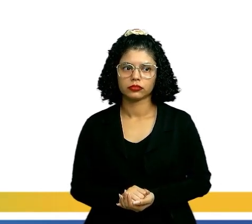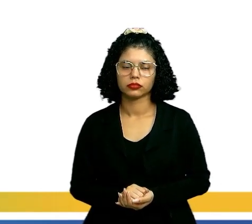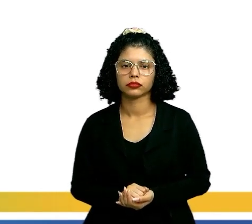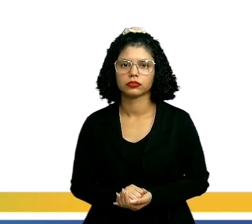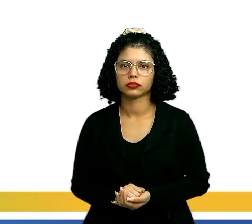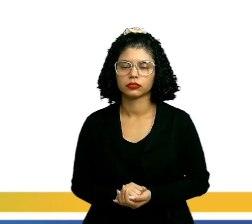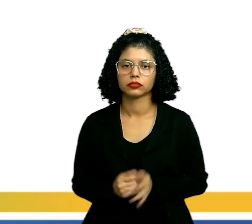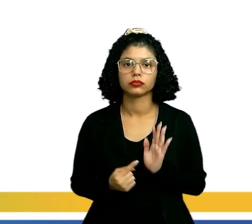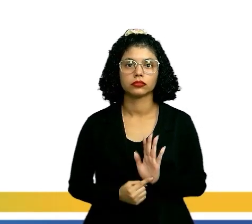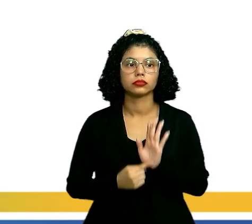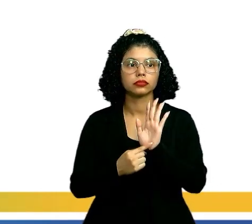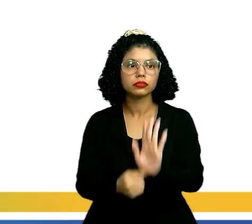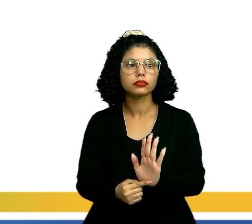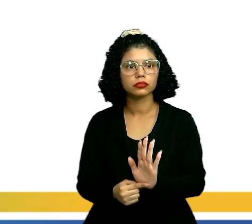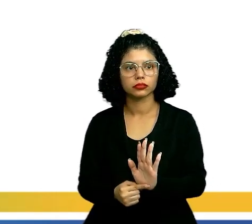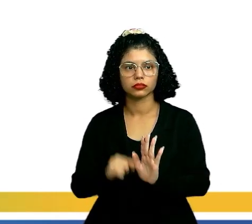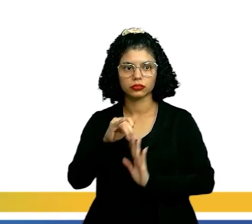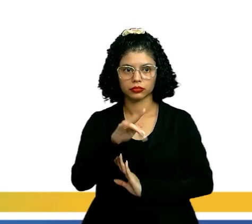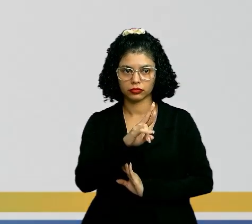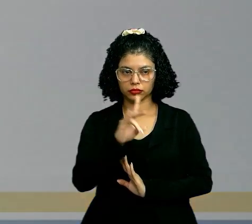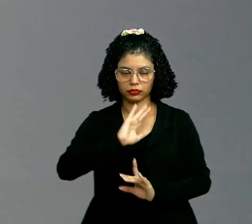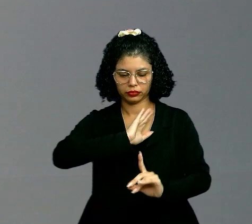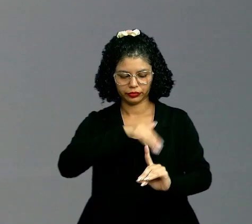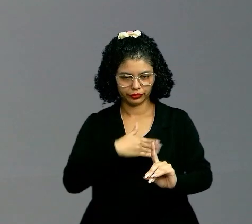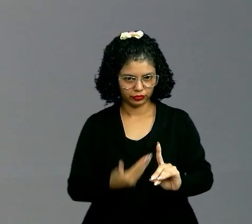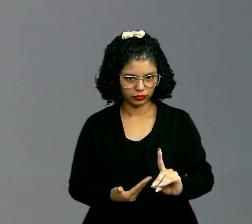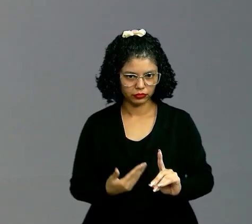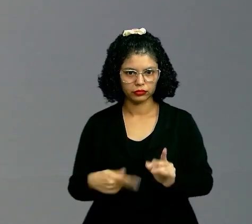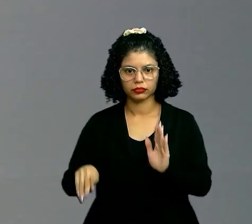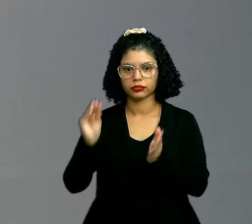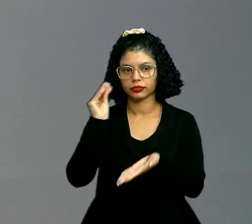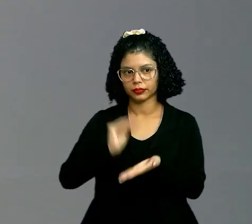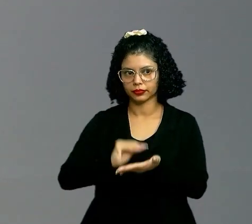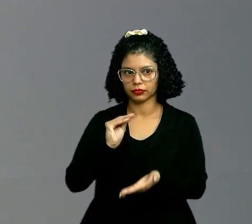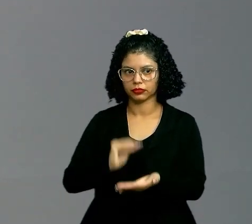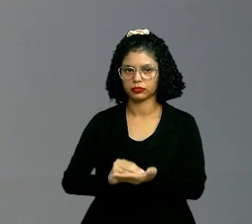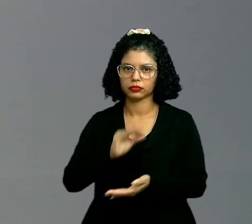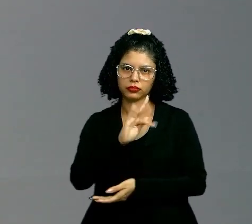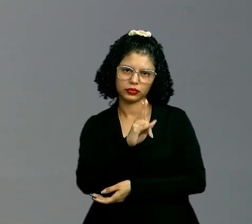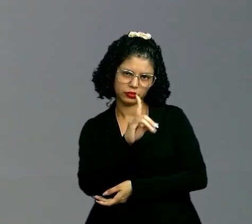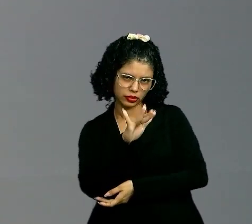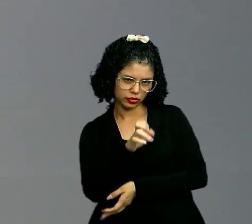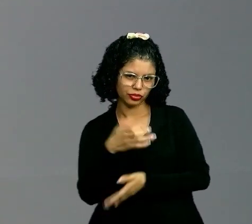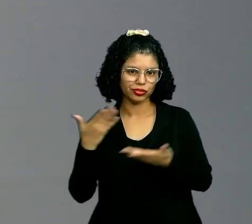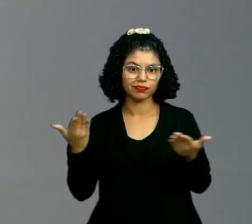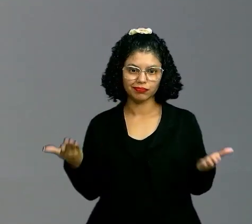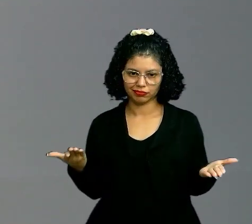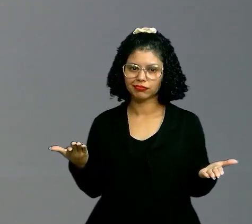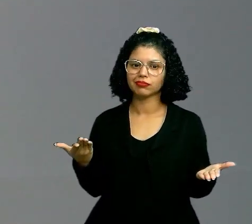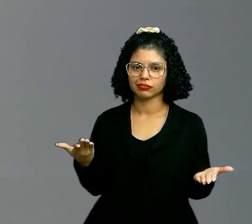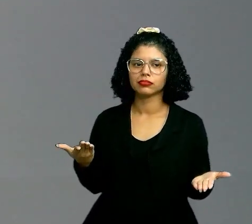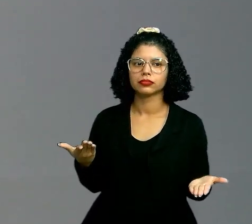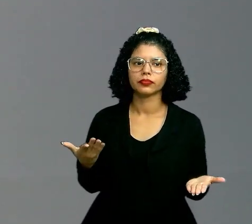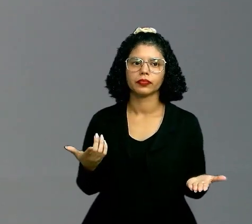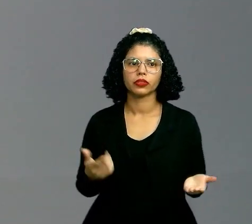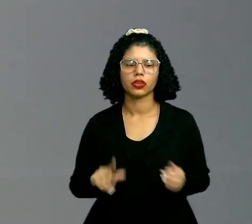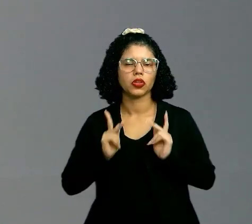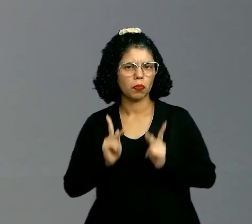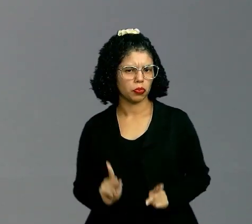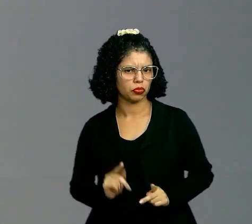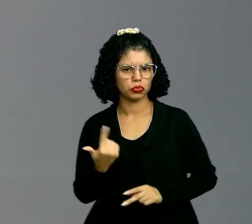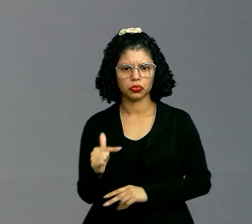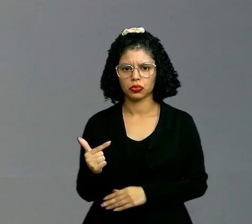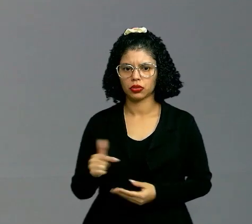ali demonstrou irreverência. É uma análise. Eu dizer que alguém é irreverente, eu dizer que alguém não se